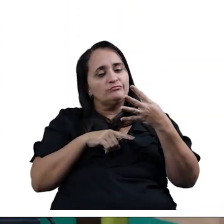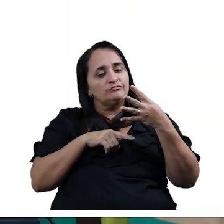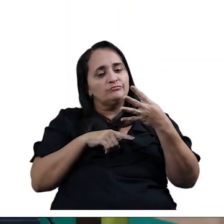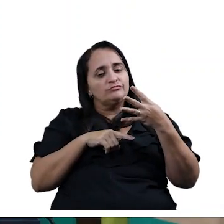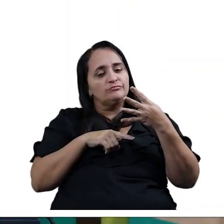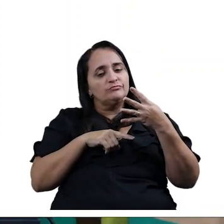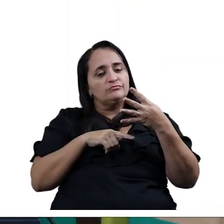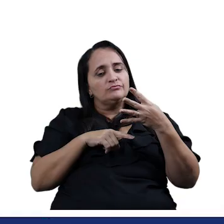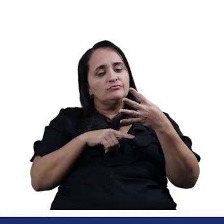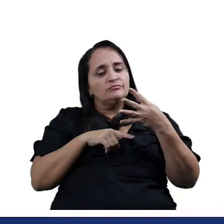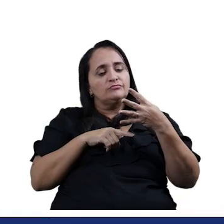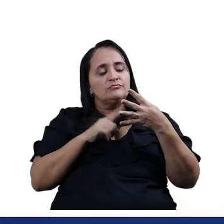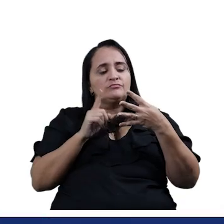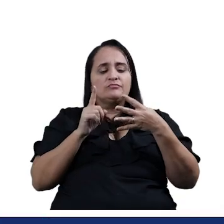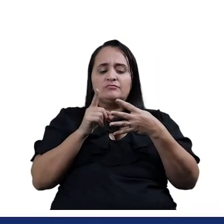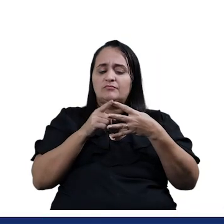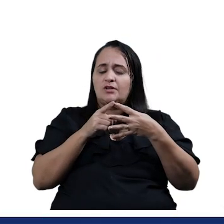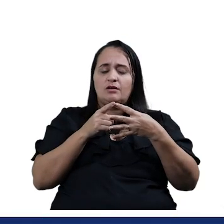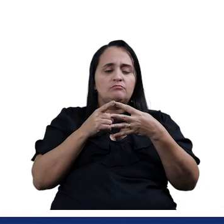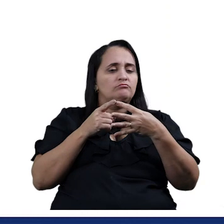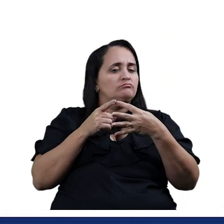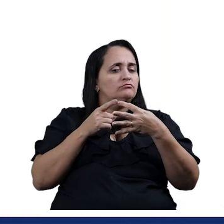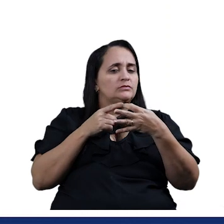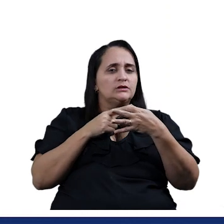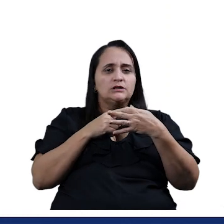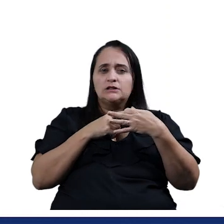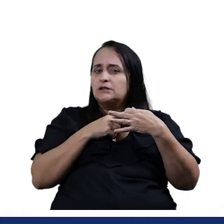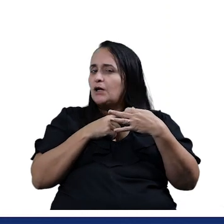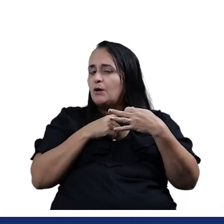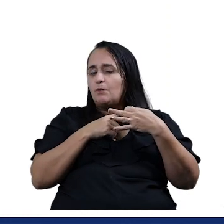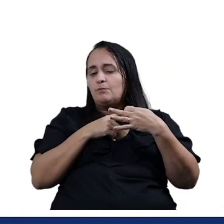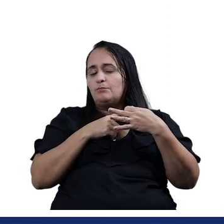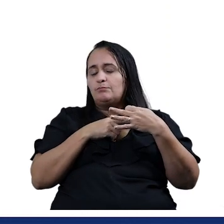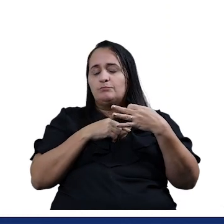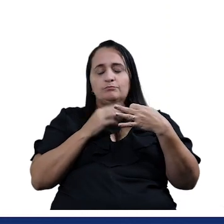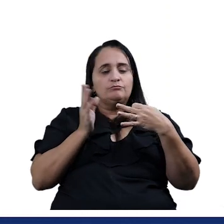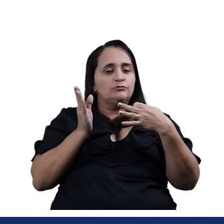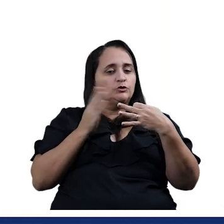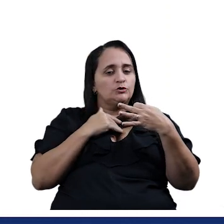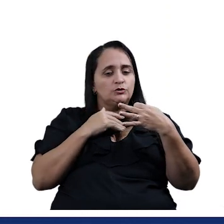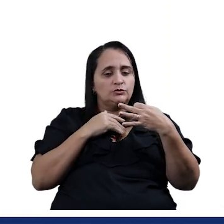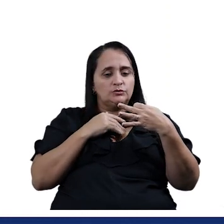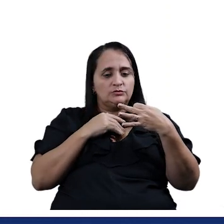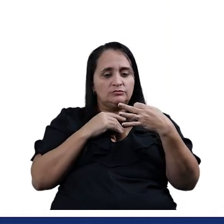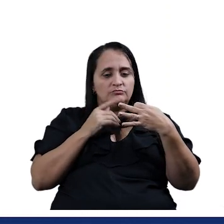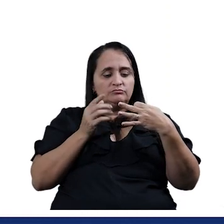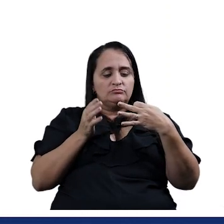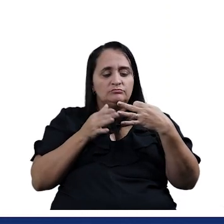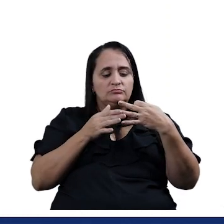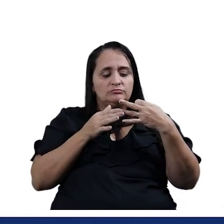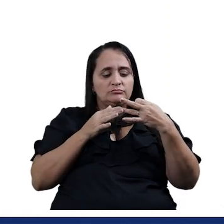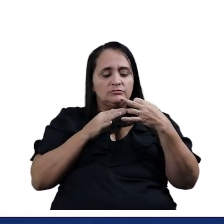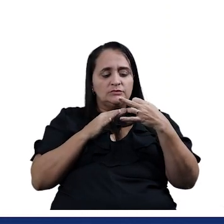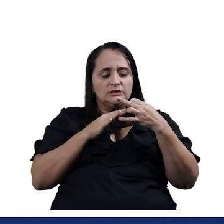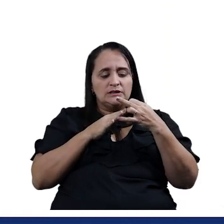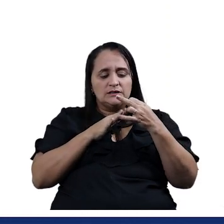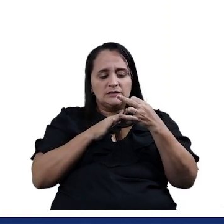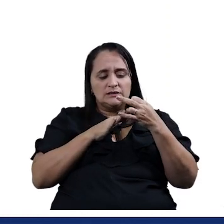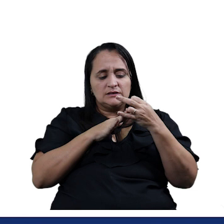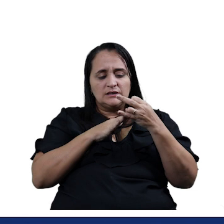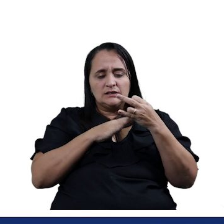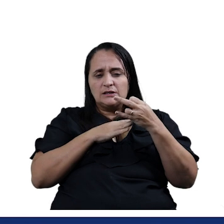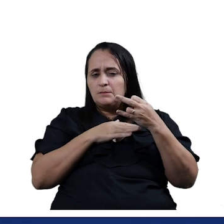flor está no bolo, então a letra A, que não fala sobre flor, a gente exclui, e a letra C